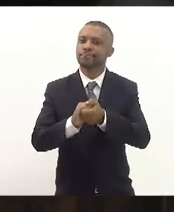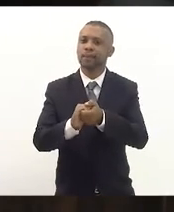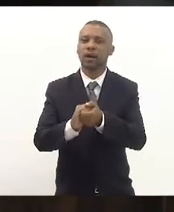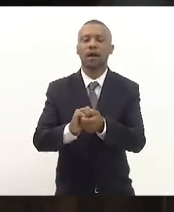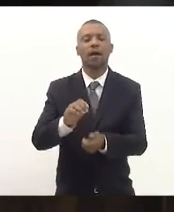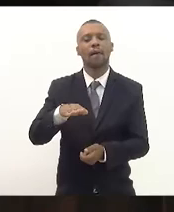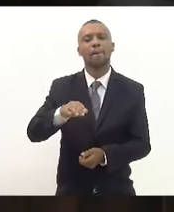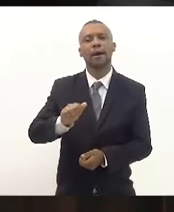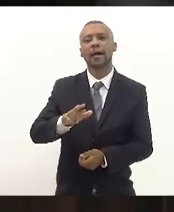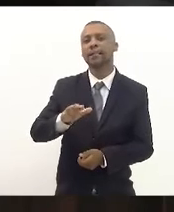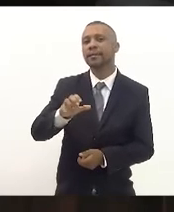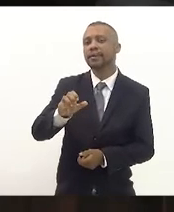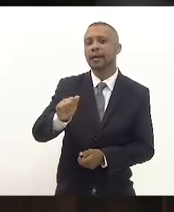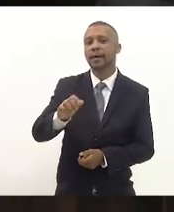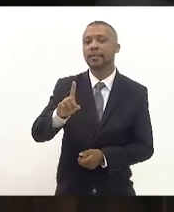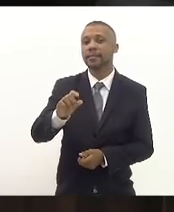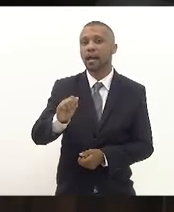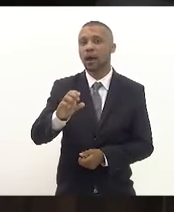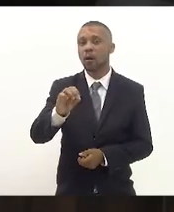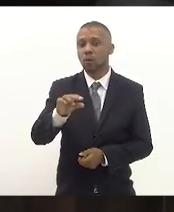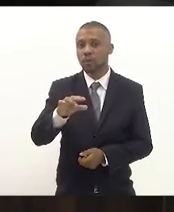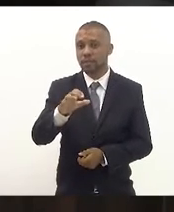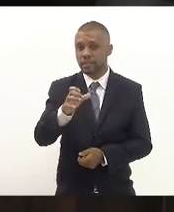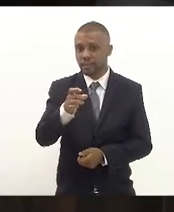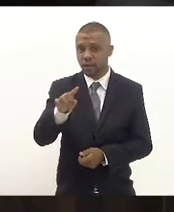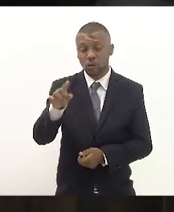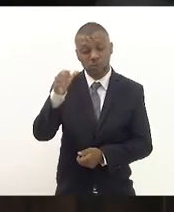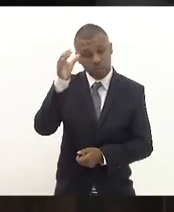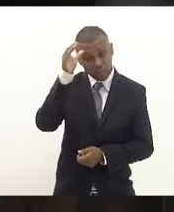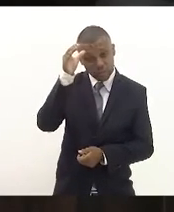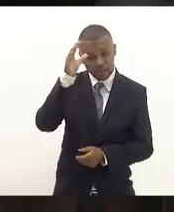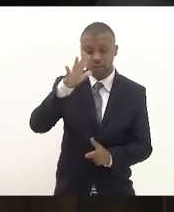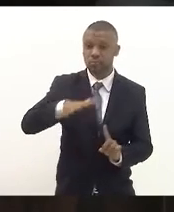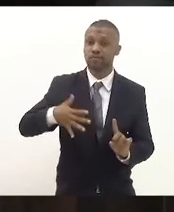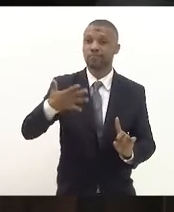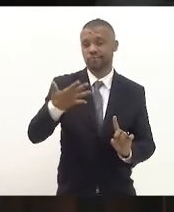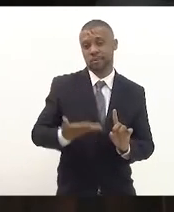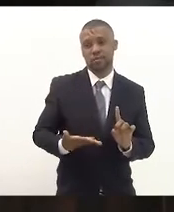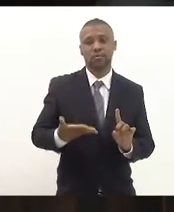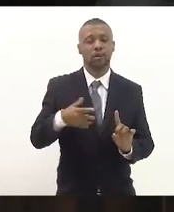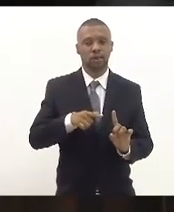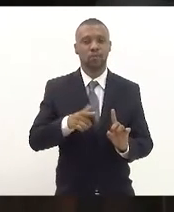Dona Maria da Conceição tia do nosso homenageado